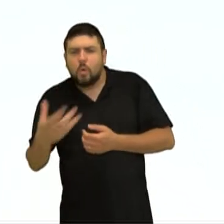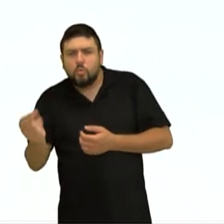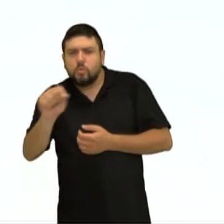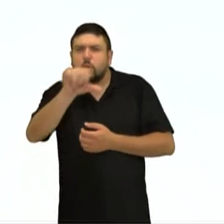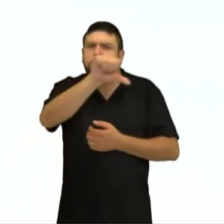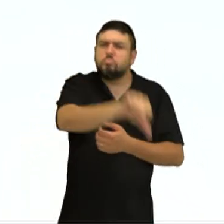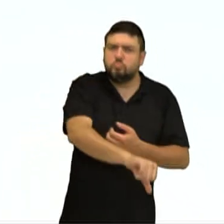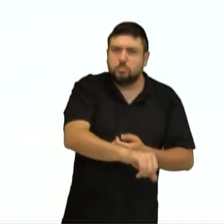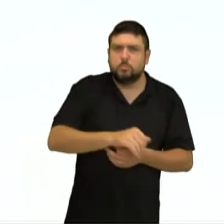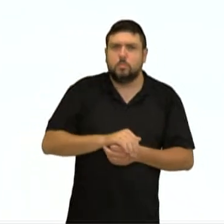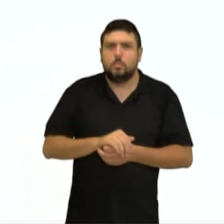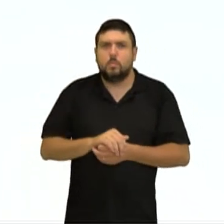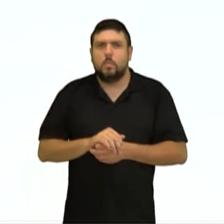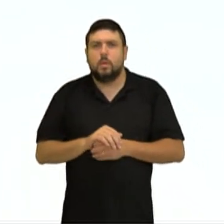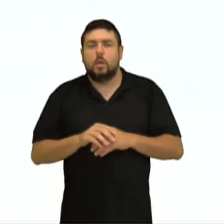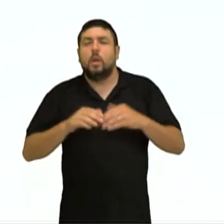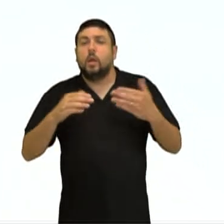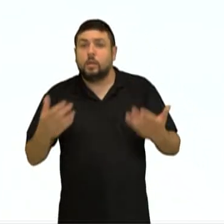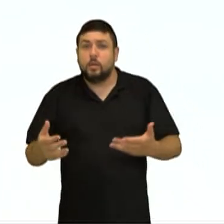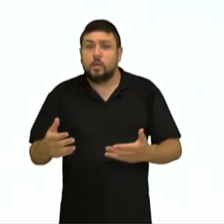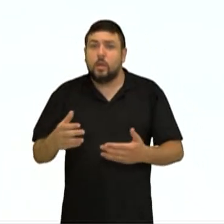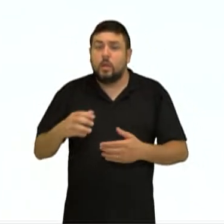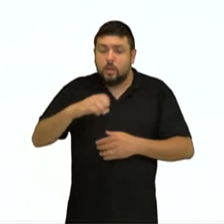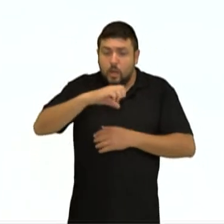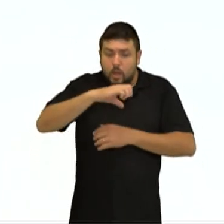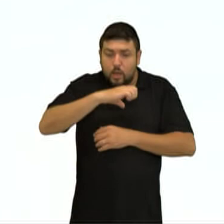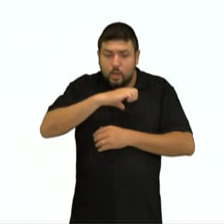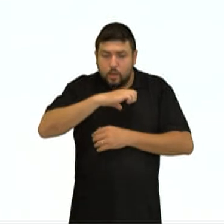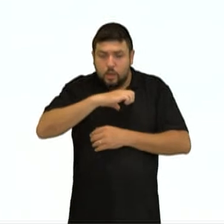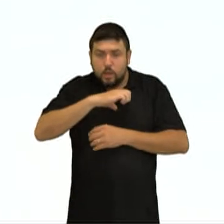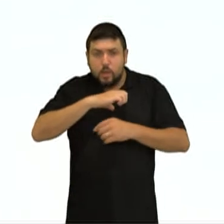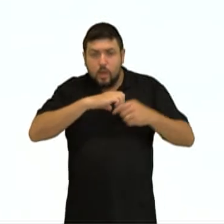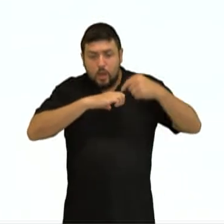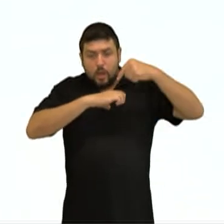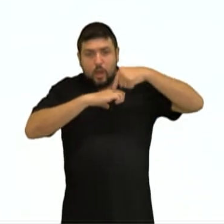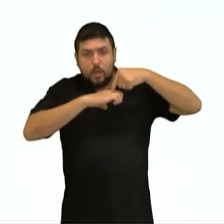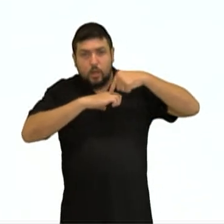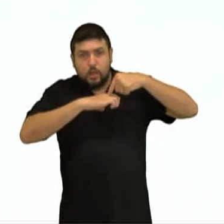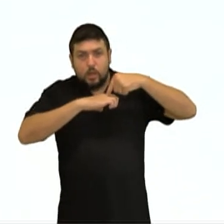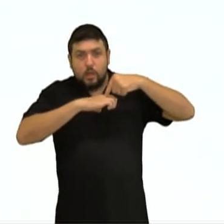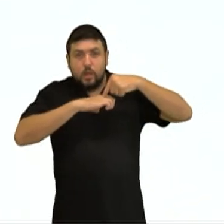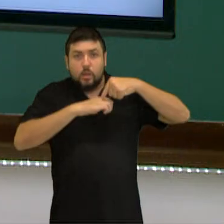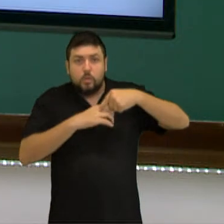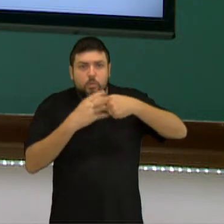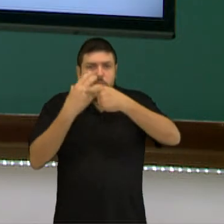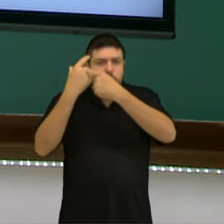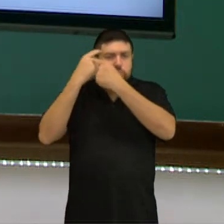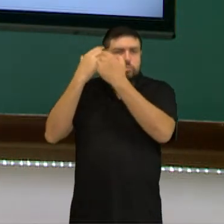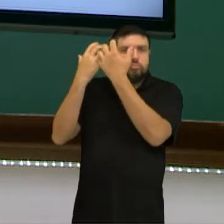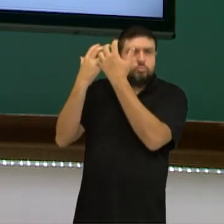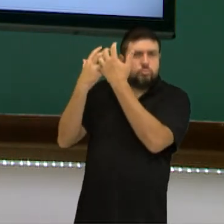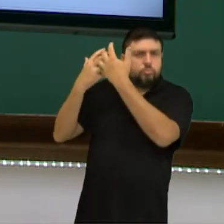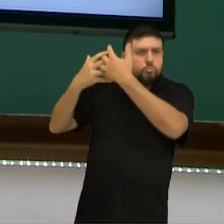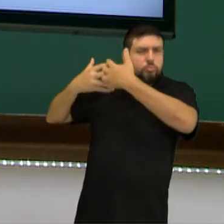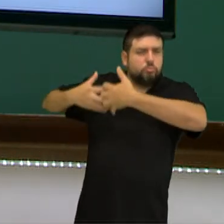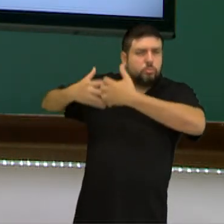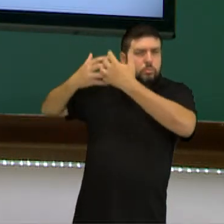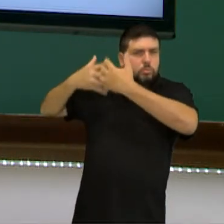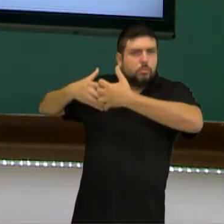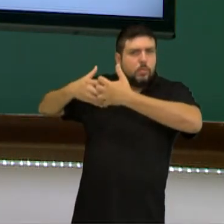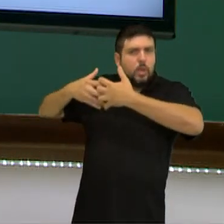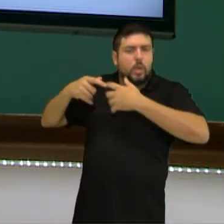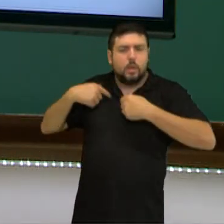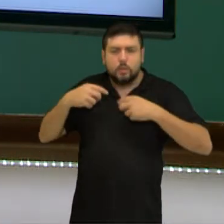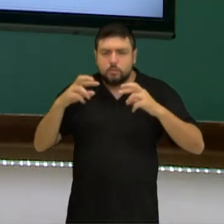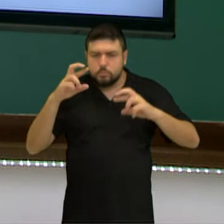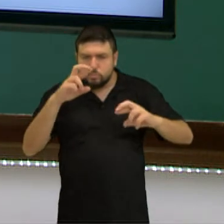Ou seja, é através da ética que nós compreendemos, explicamos, justificamos, nós analisamos,